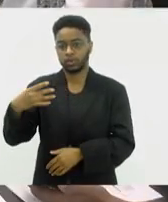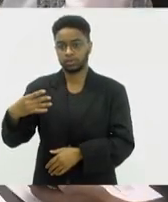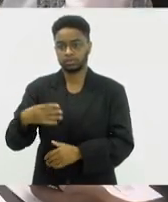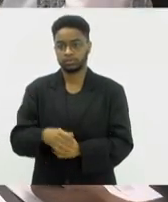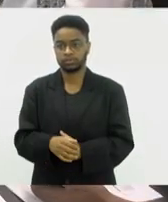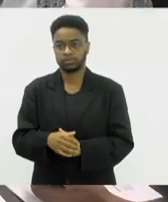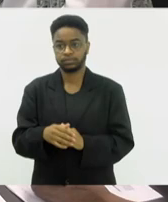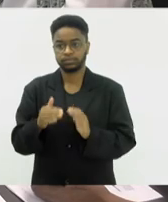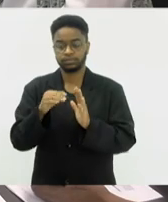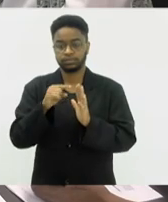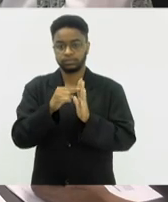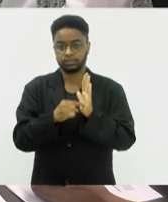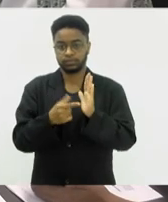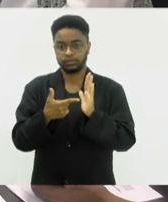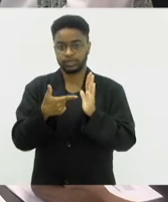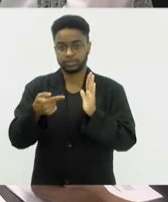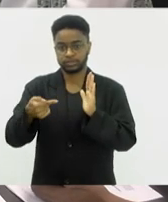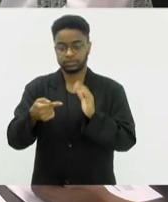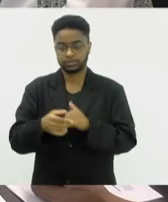27.